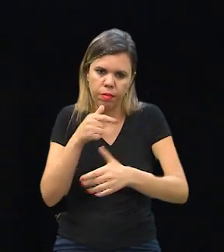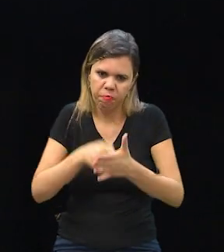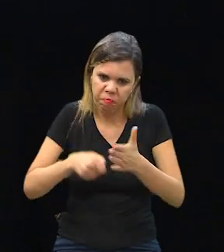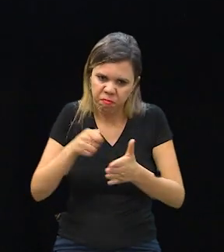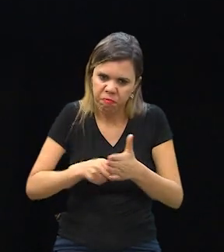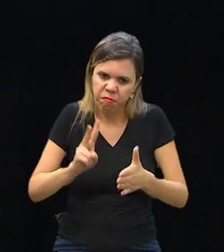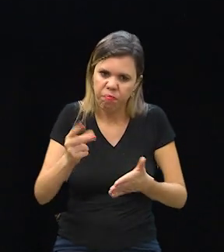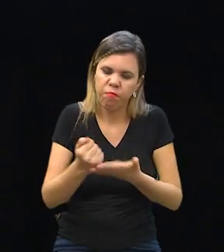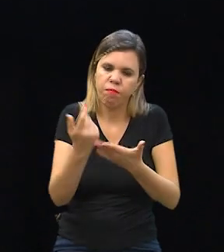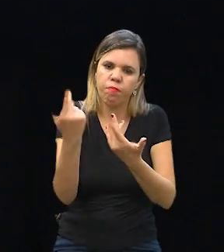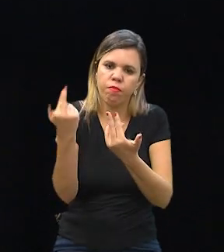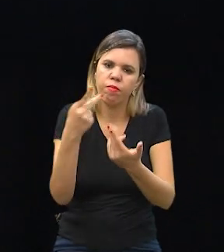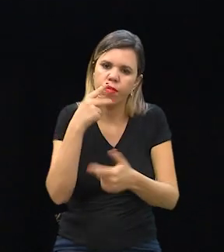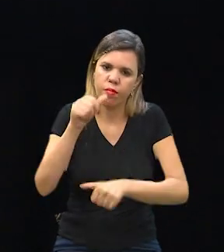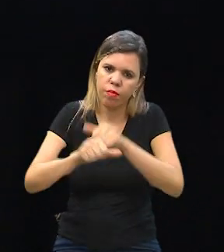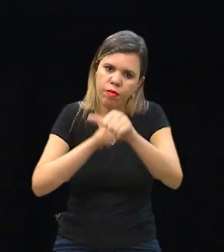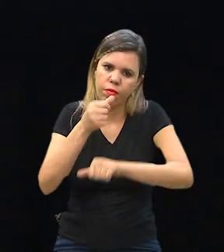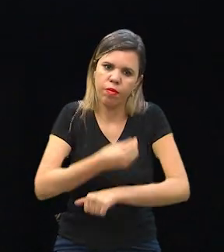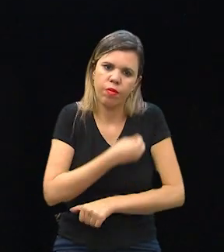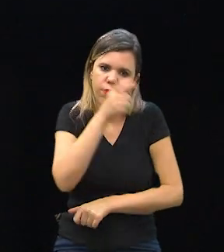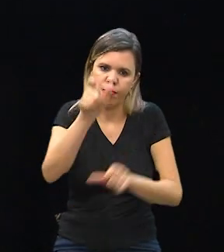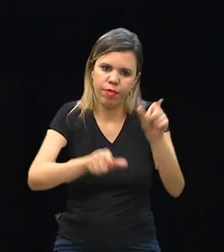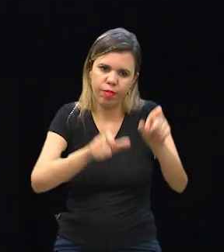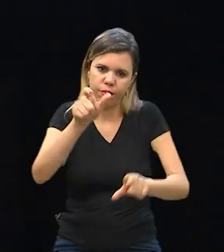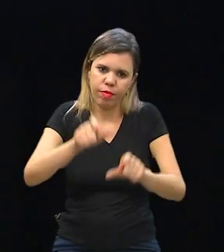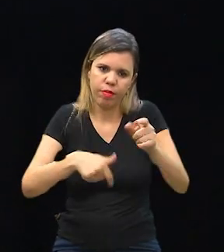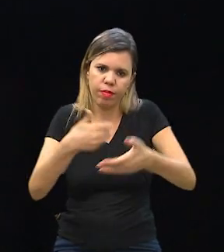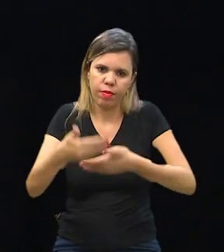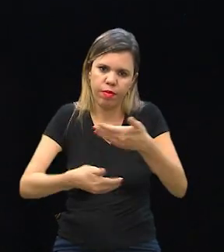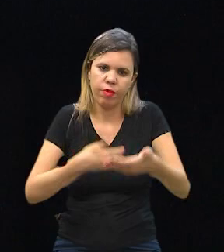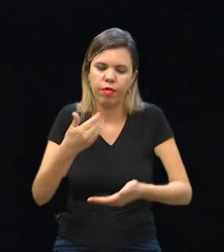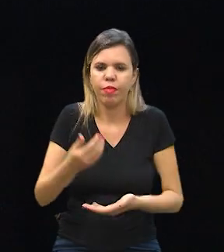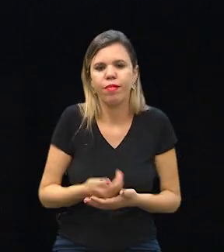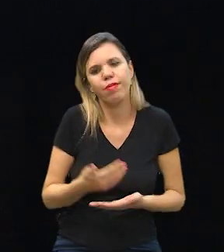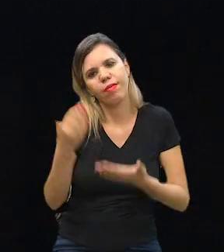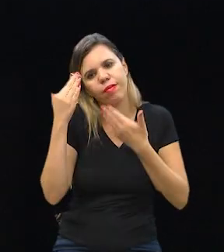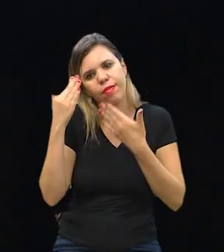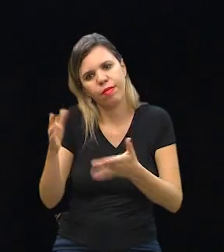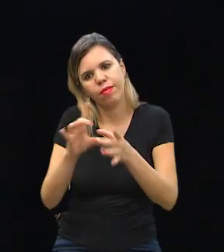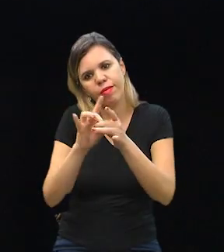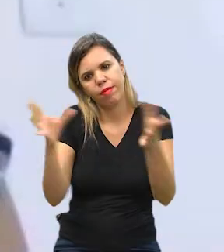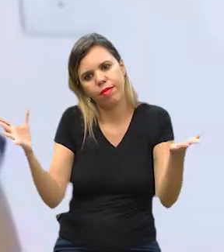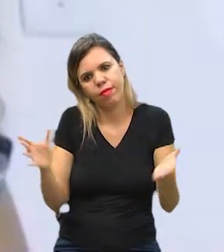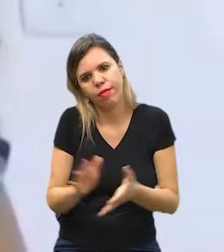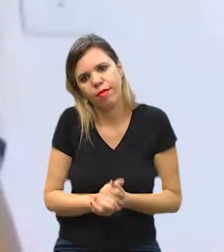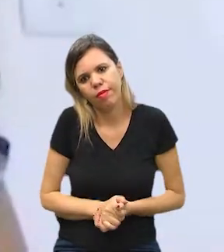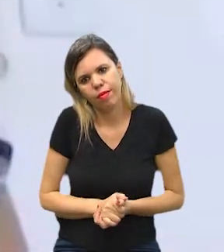FEAC, trabalham tão arduamente para, como você disse, transformando a vida das pessoas no dia a